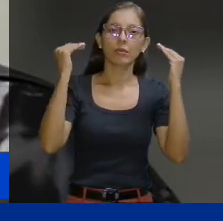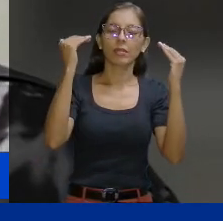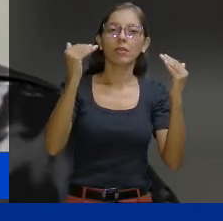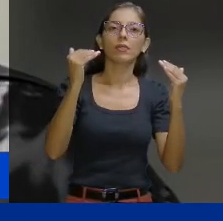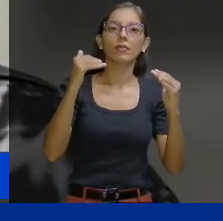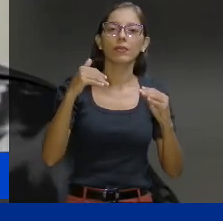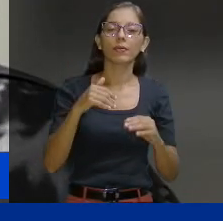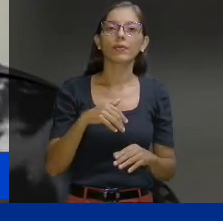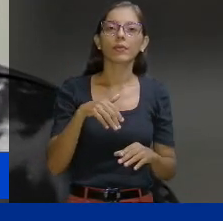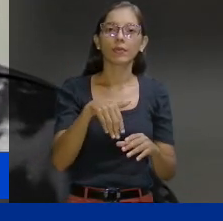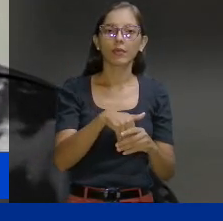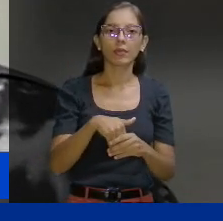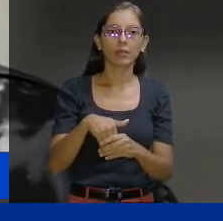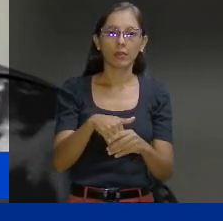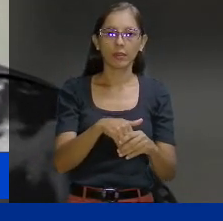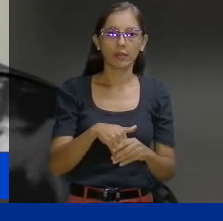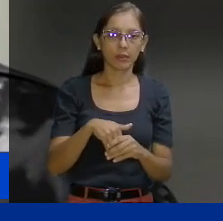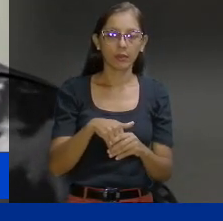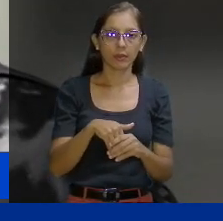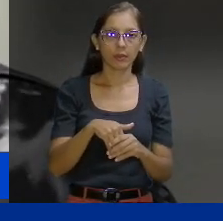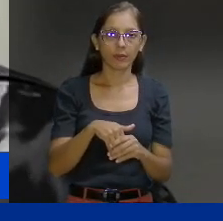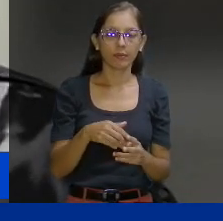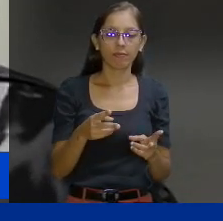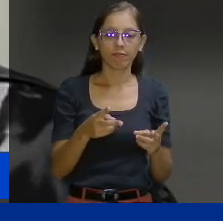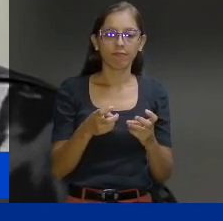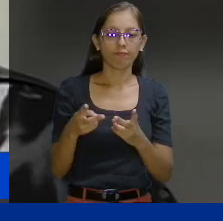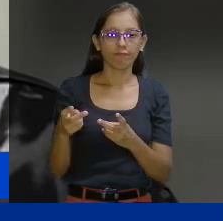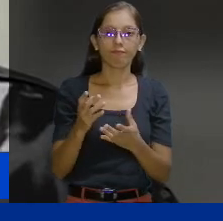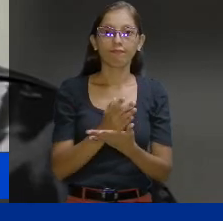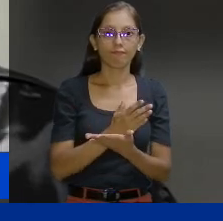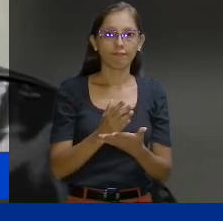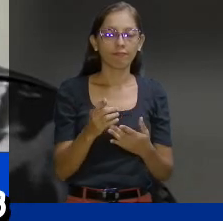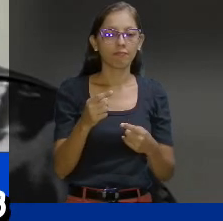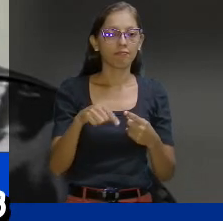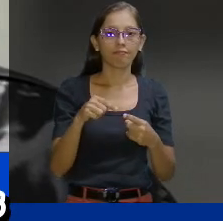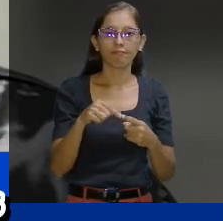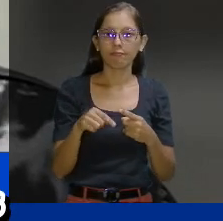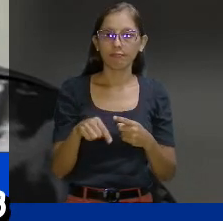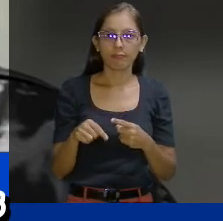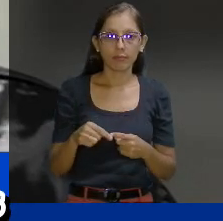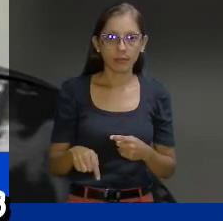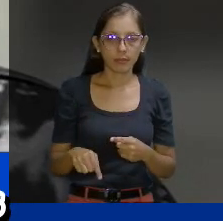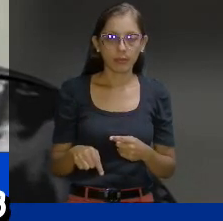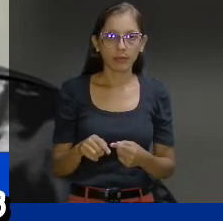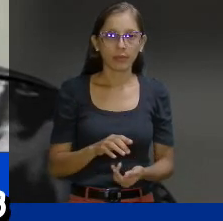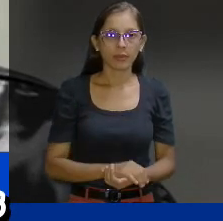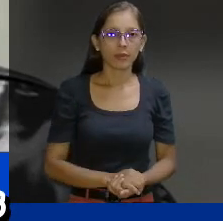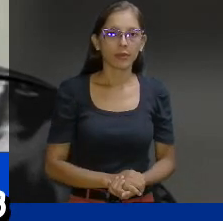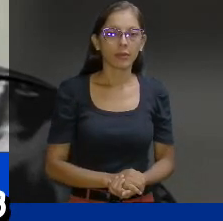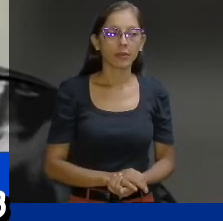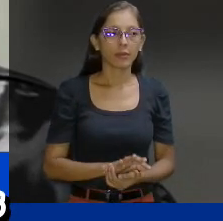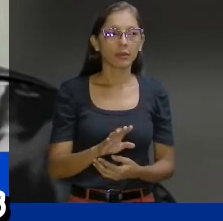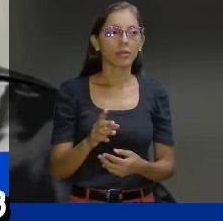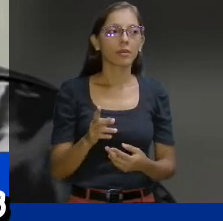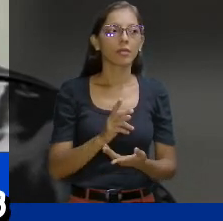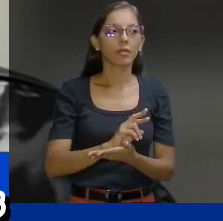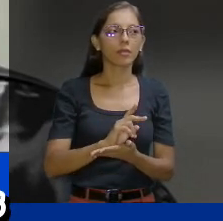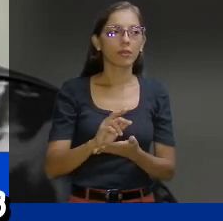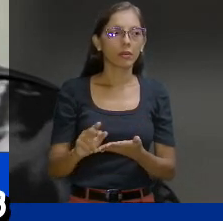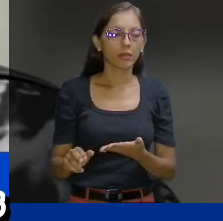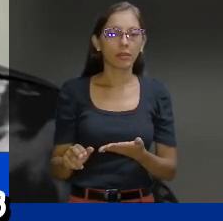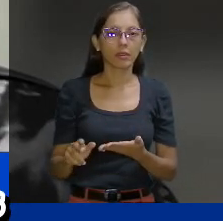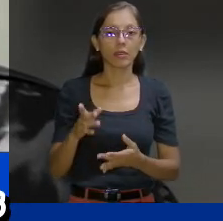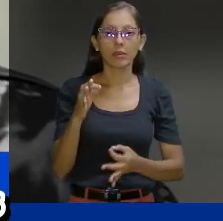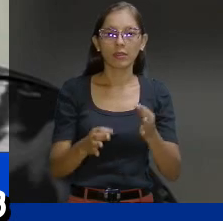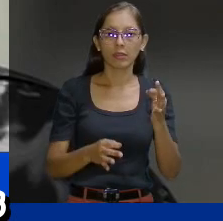ministros, o que é um número significativo proporcionalmente. Eu coleciono também na proposição diversos